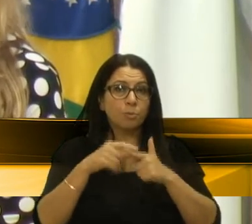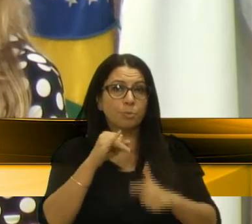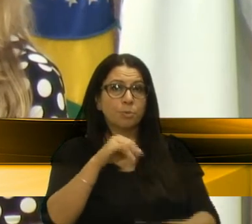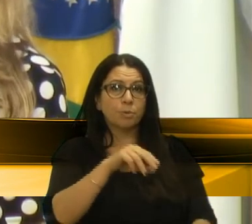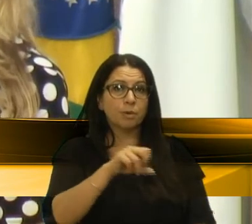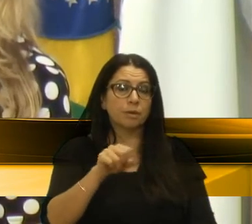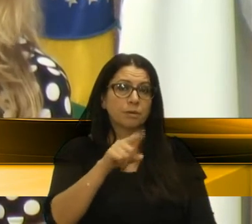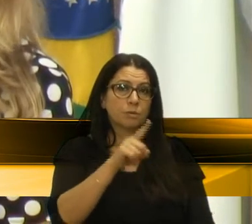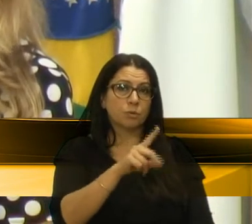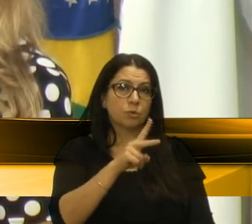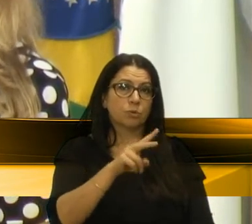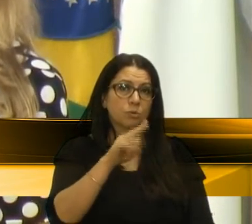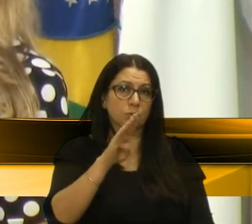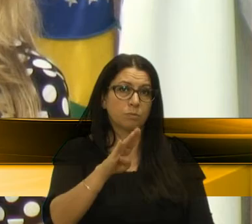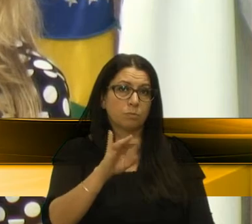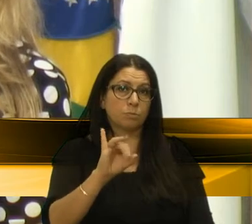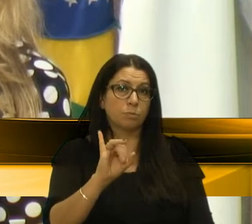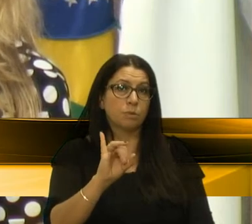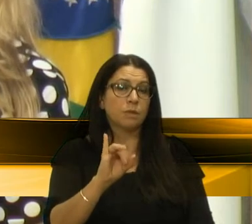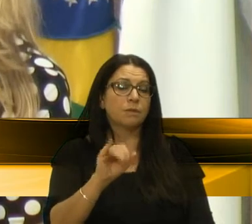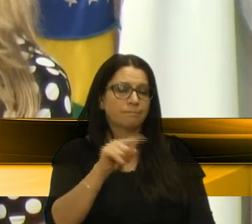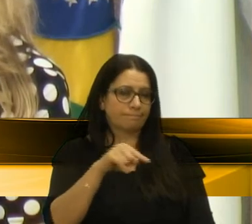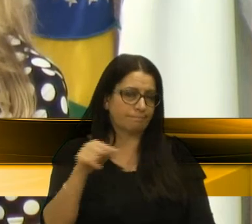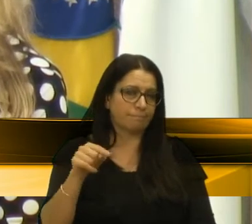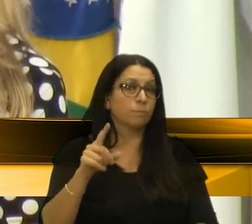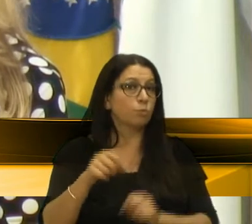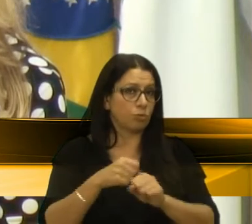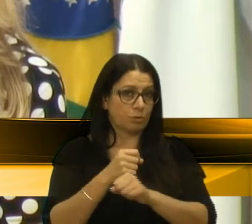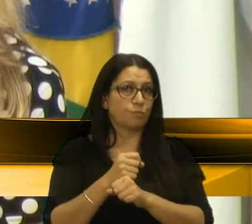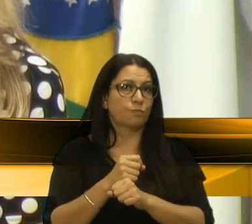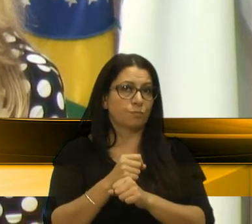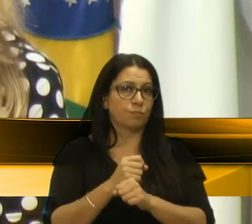de 12 bilhões ao ano.